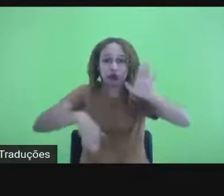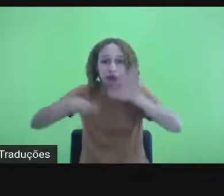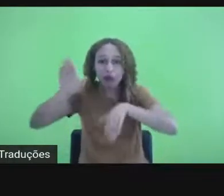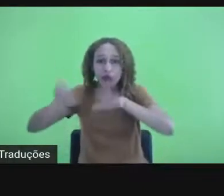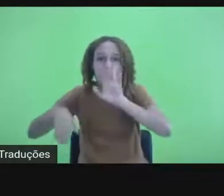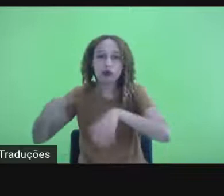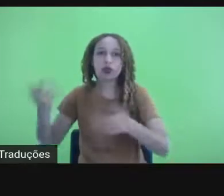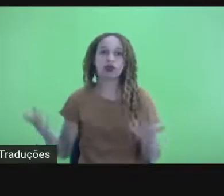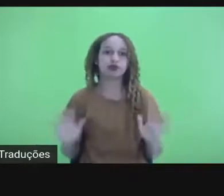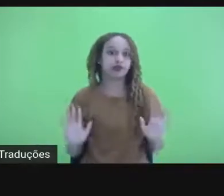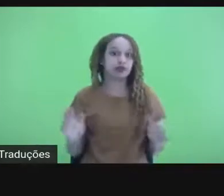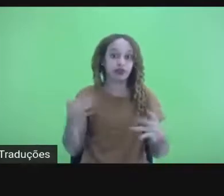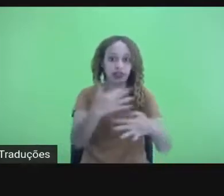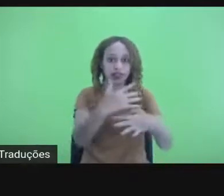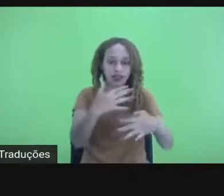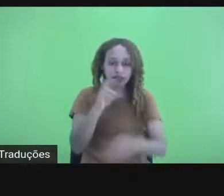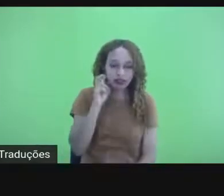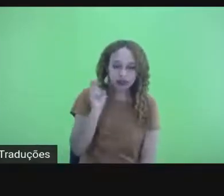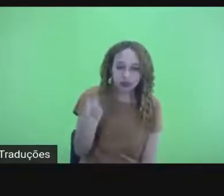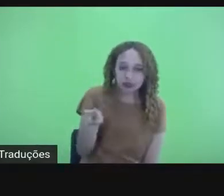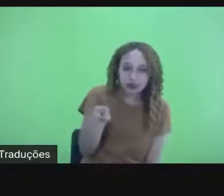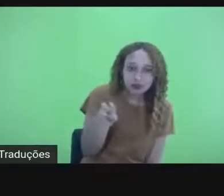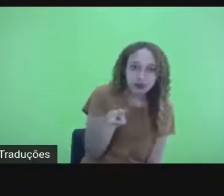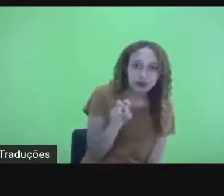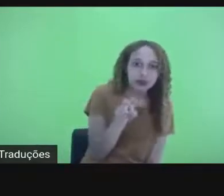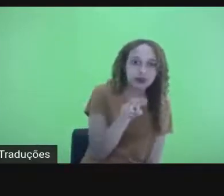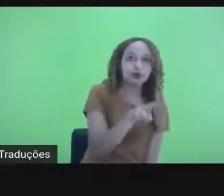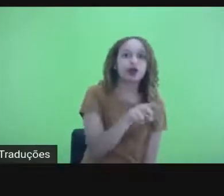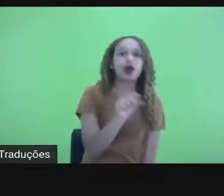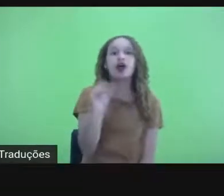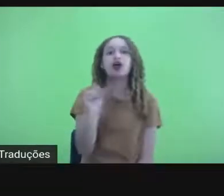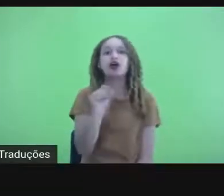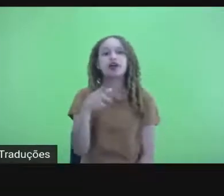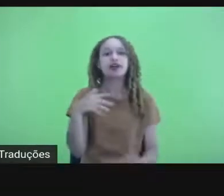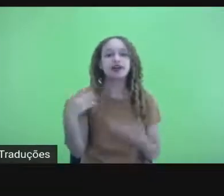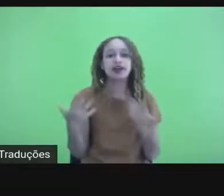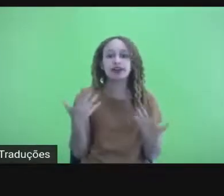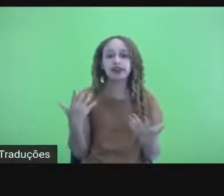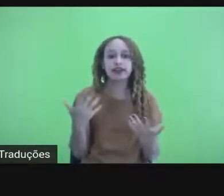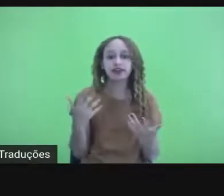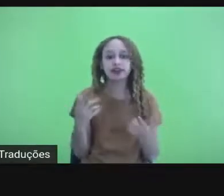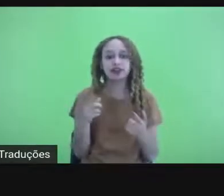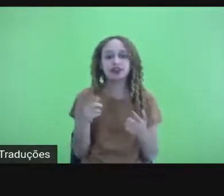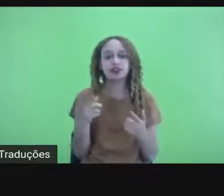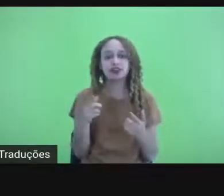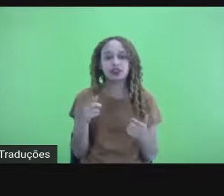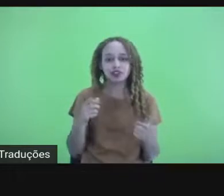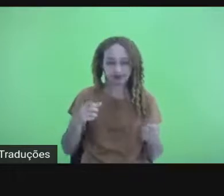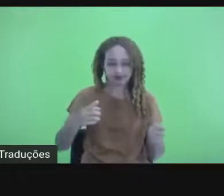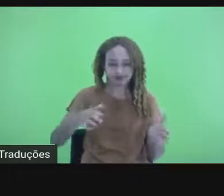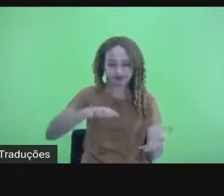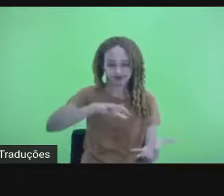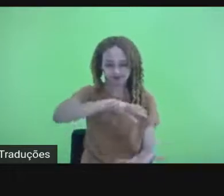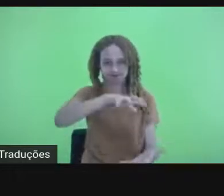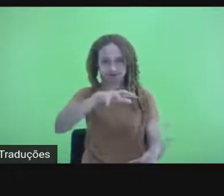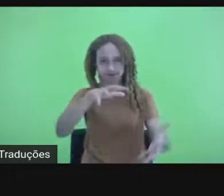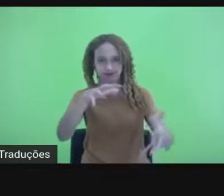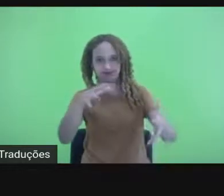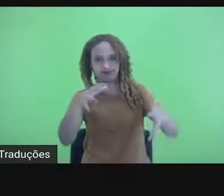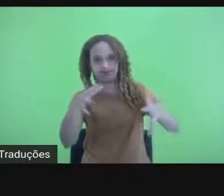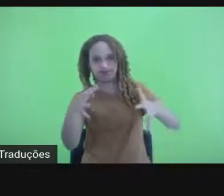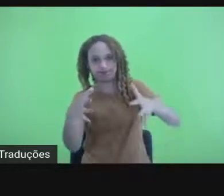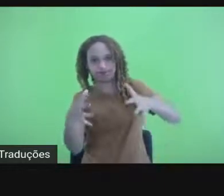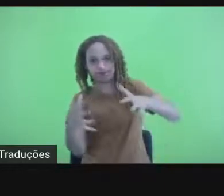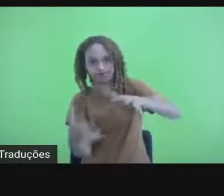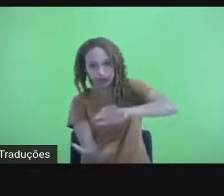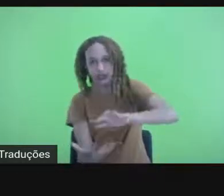a cidade ela acaba entrando num círculo de retroalimentação da praxis